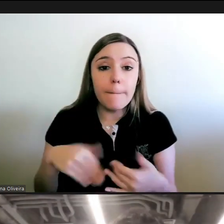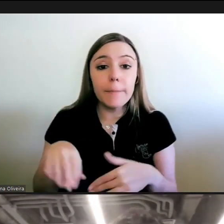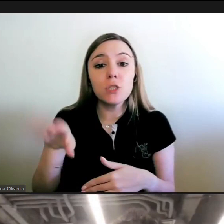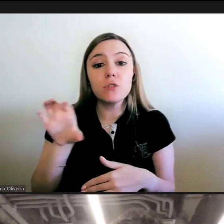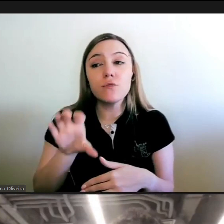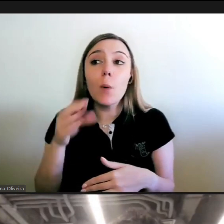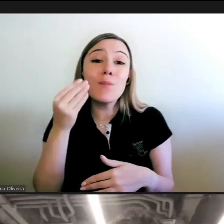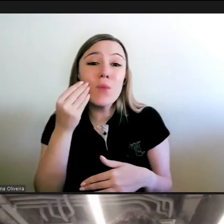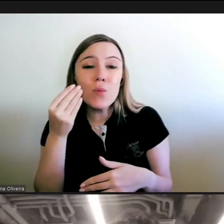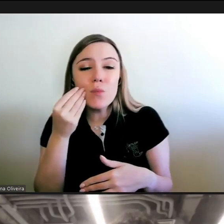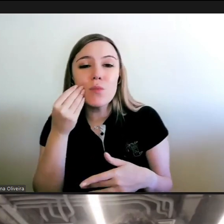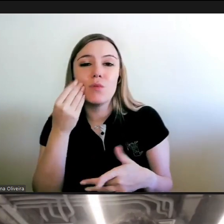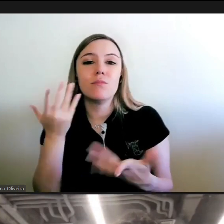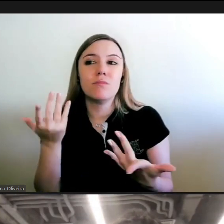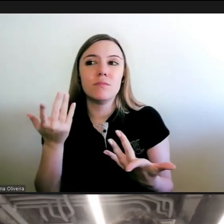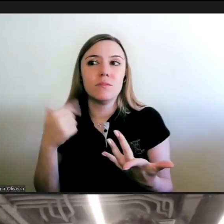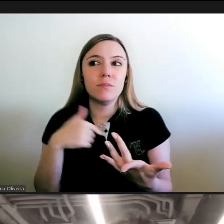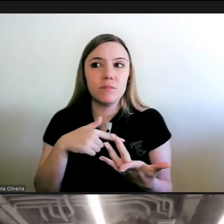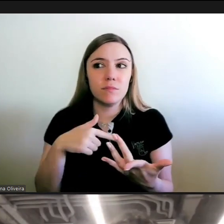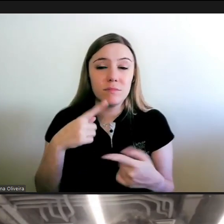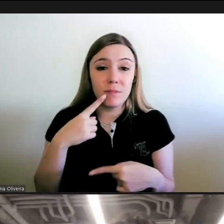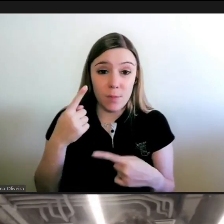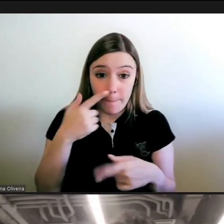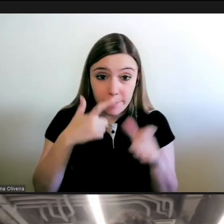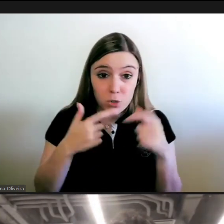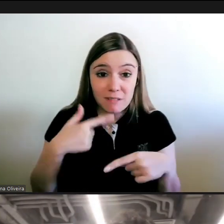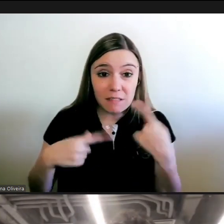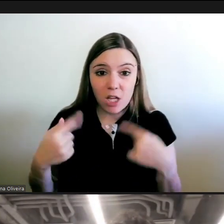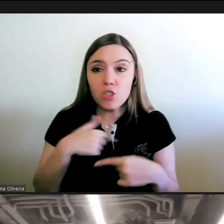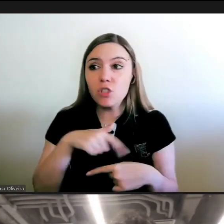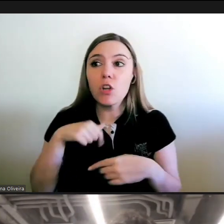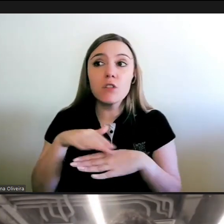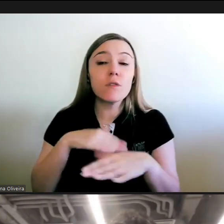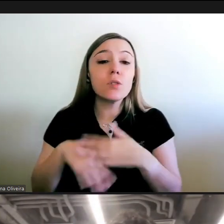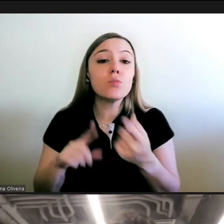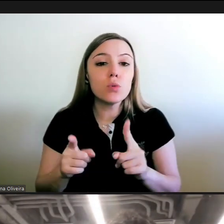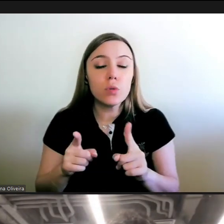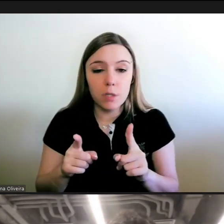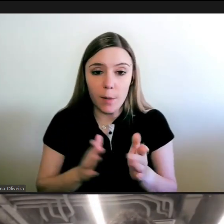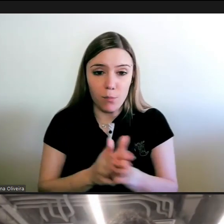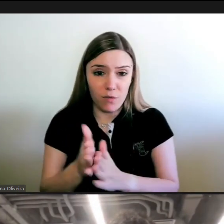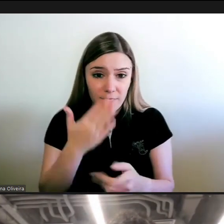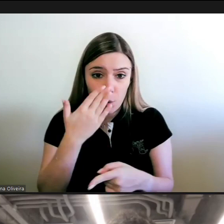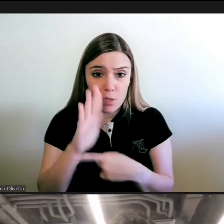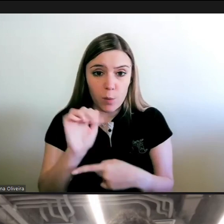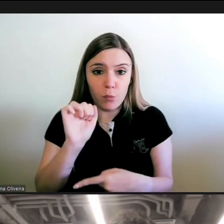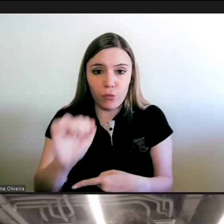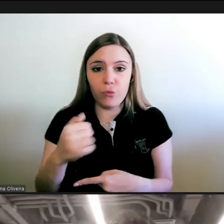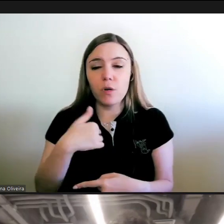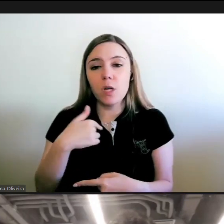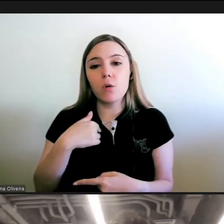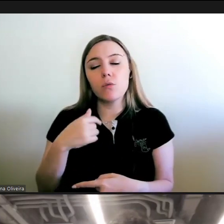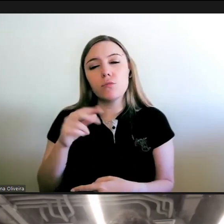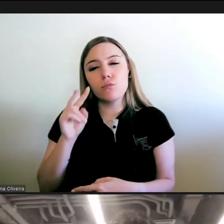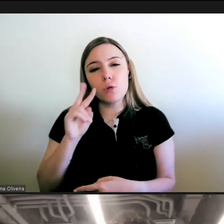em buscar o seu exemplo, eu fui assistindo à forma